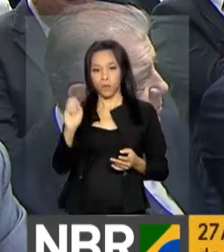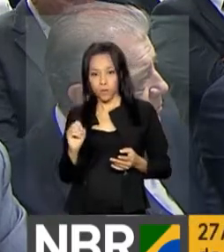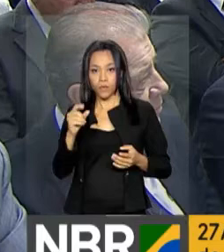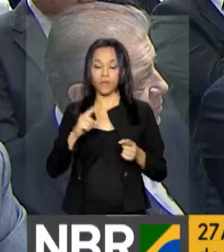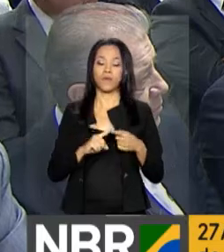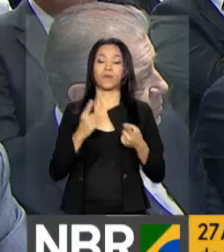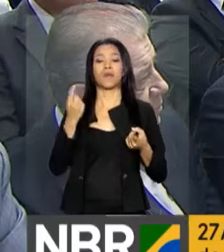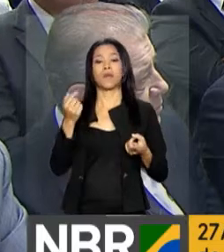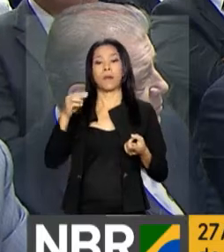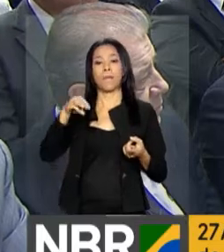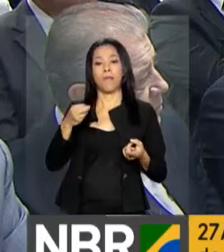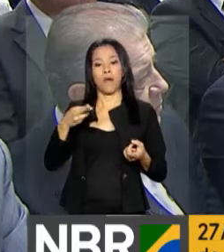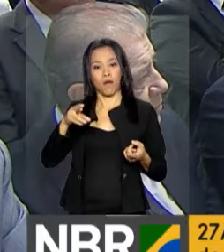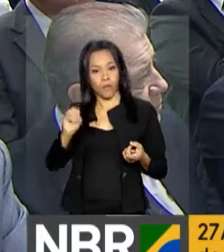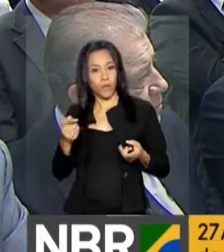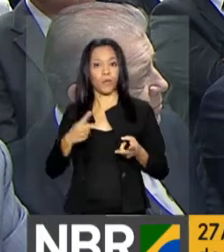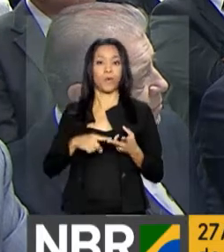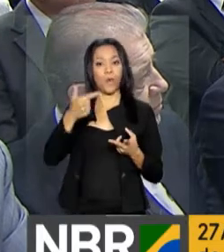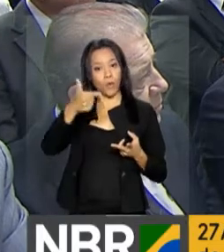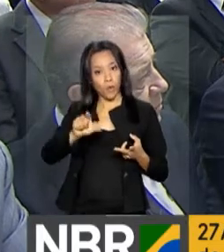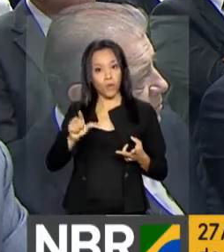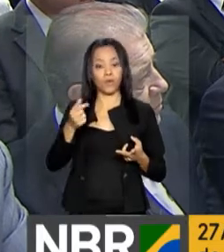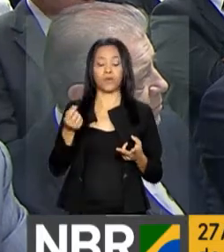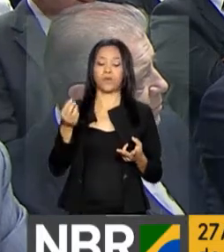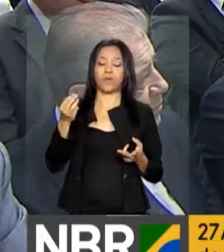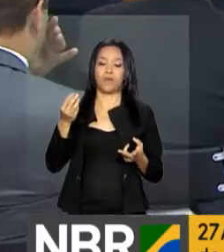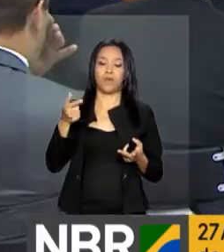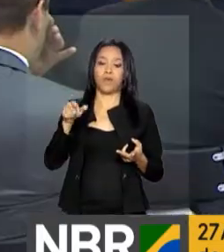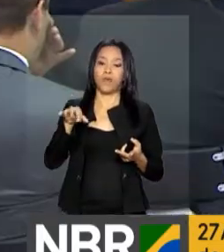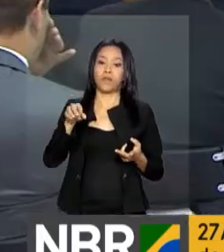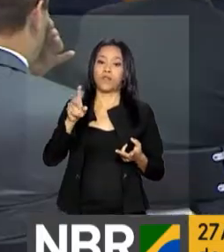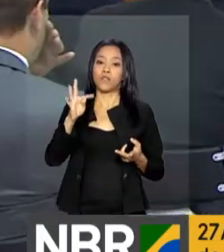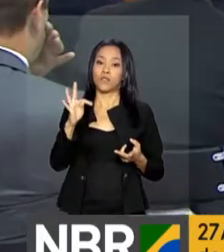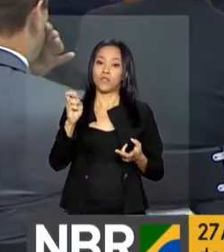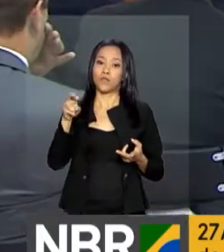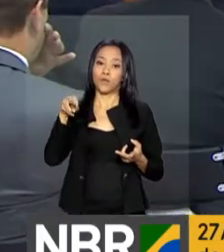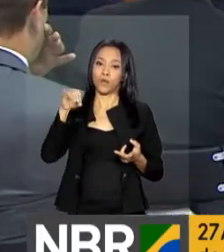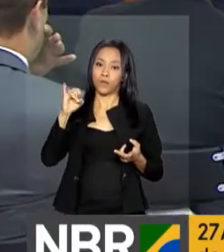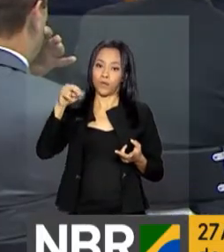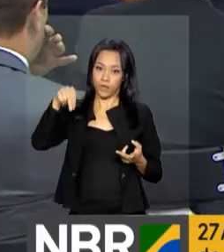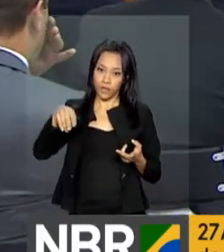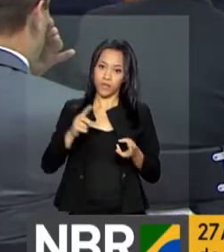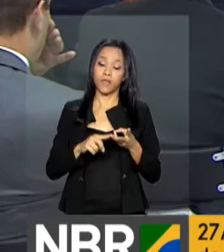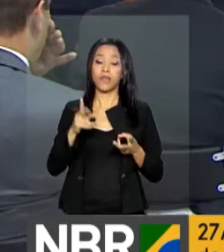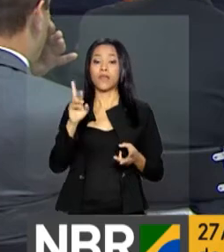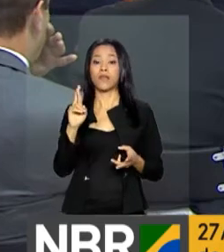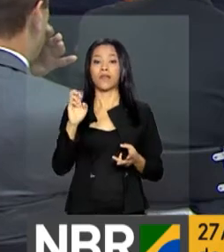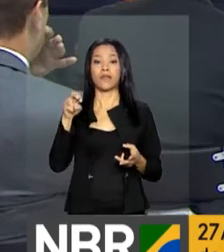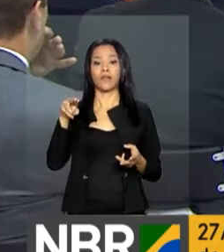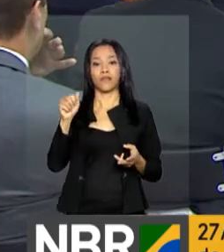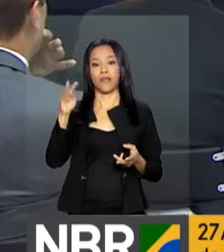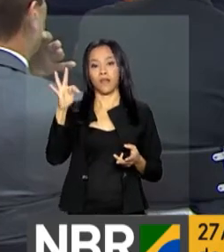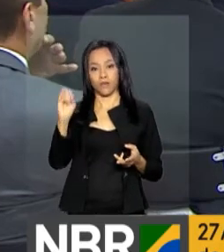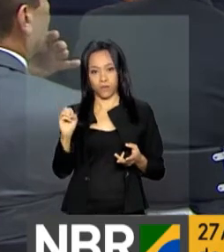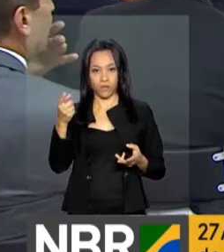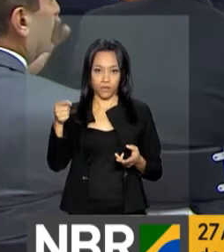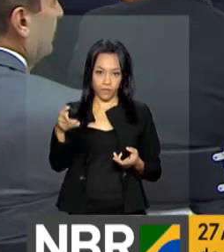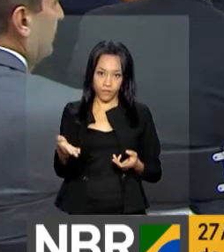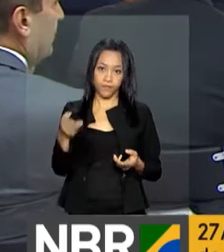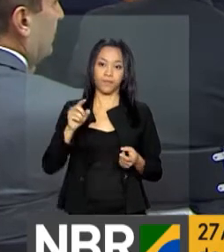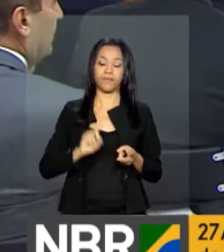o mauro lopes o mauro pereira miguel haddad o toninho pinheiro o renato andrade